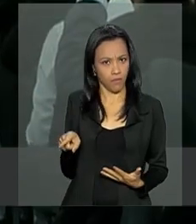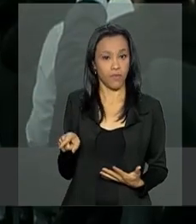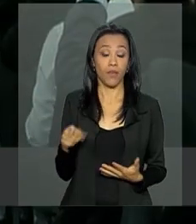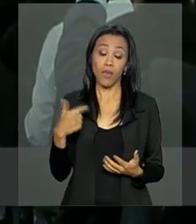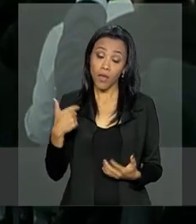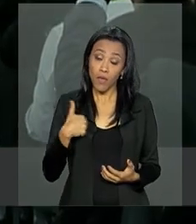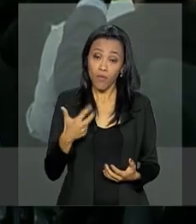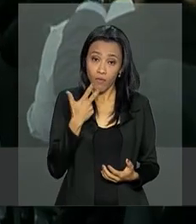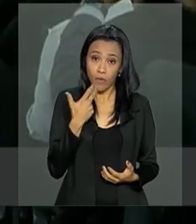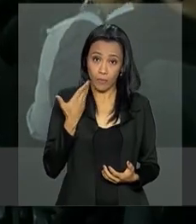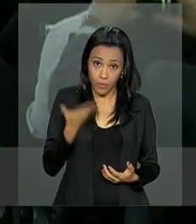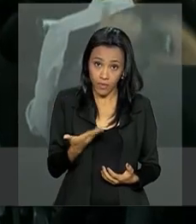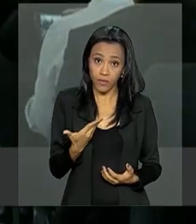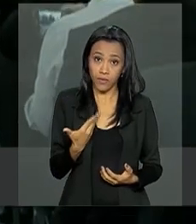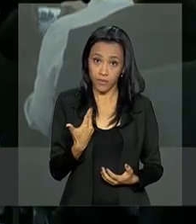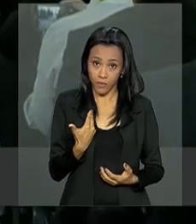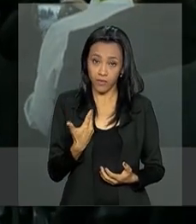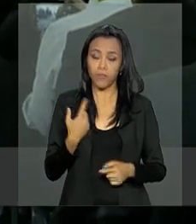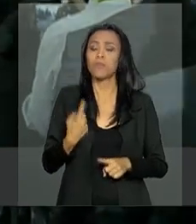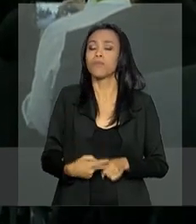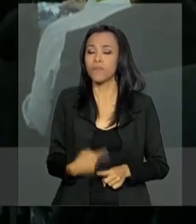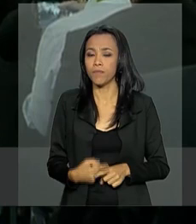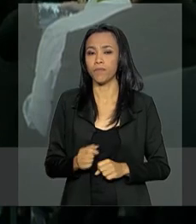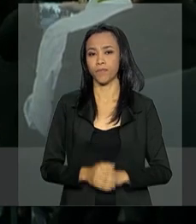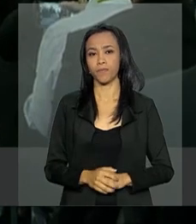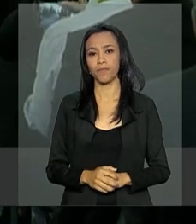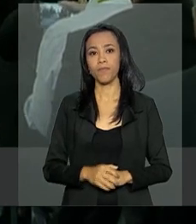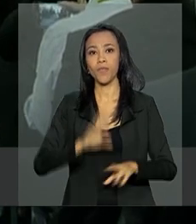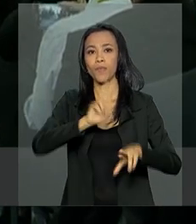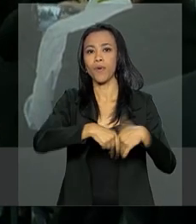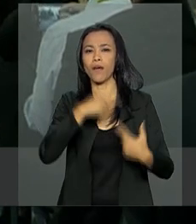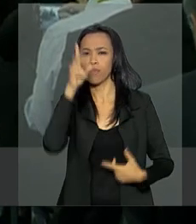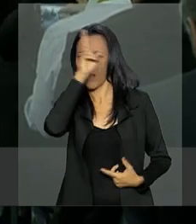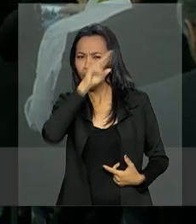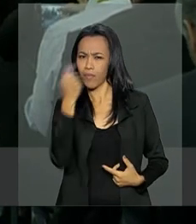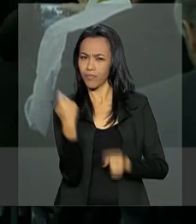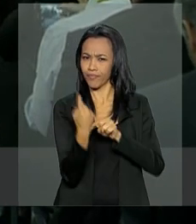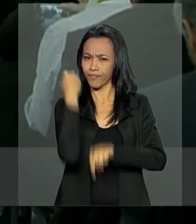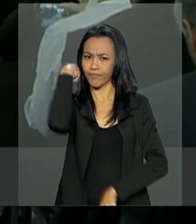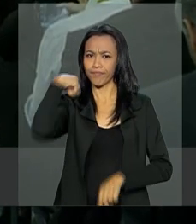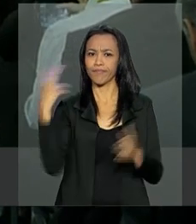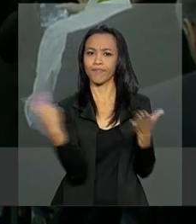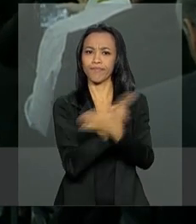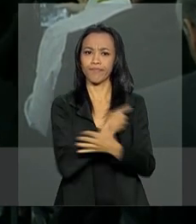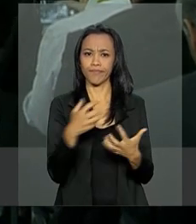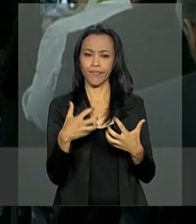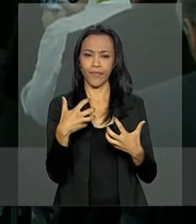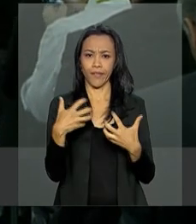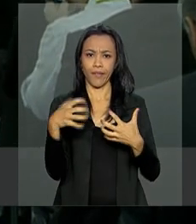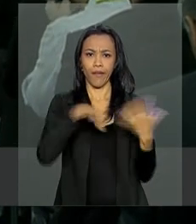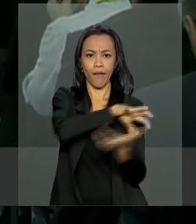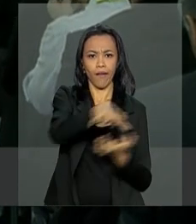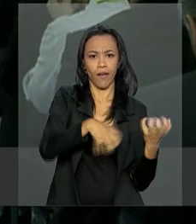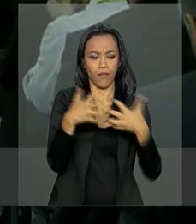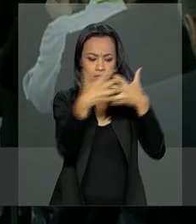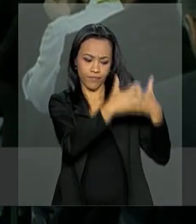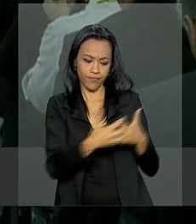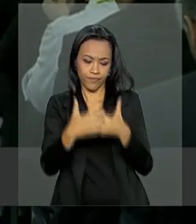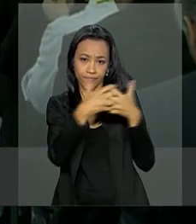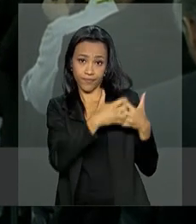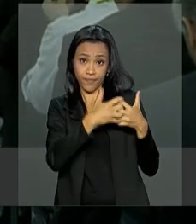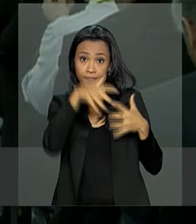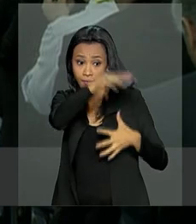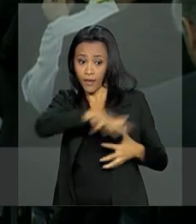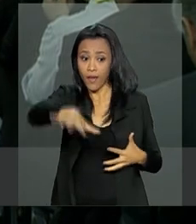referir-me ao fato de que, em razão da greve dos caminhoneiros, evidentemente os produtores rurais